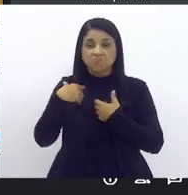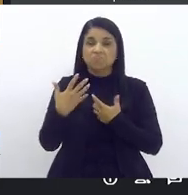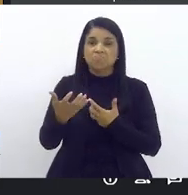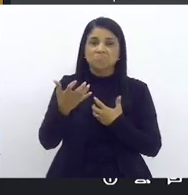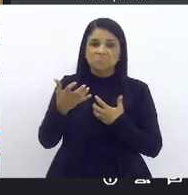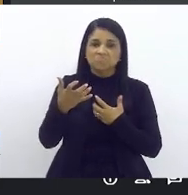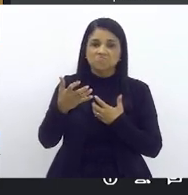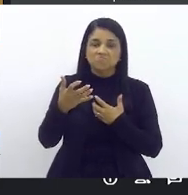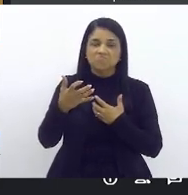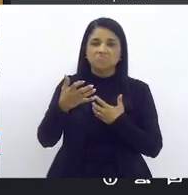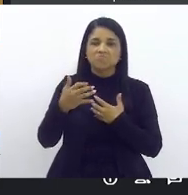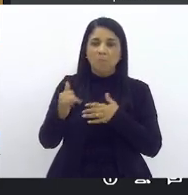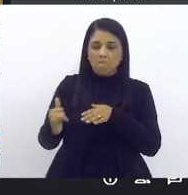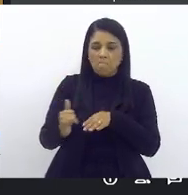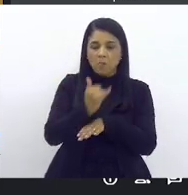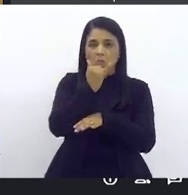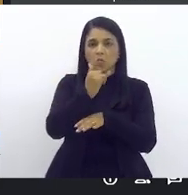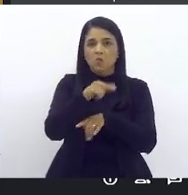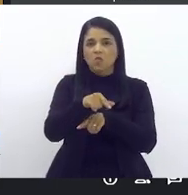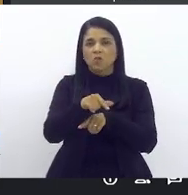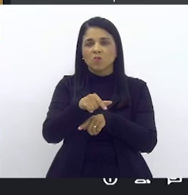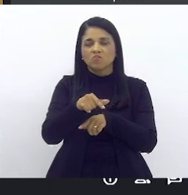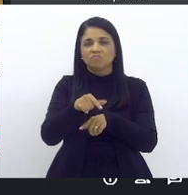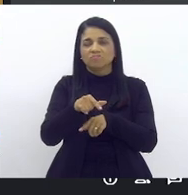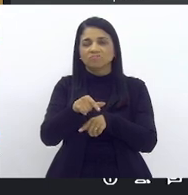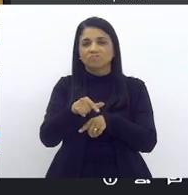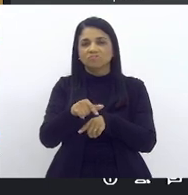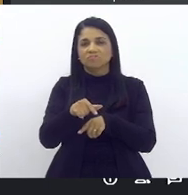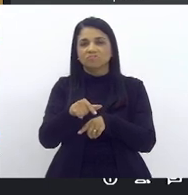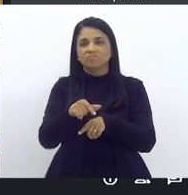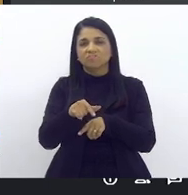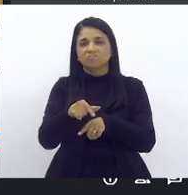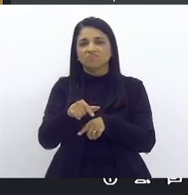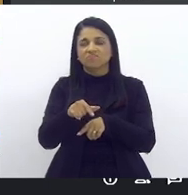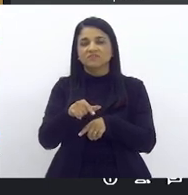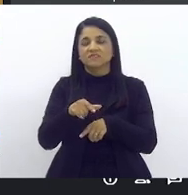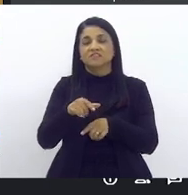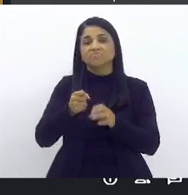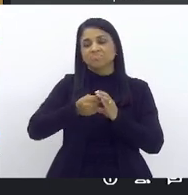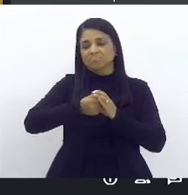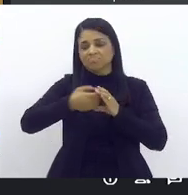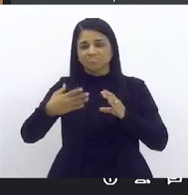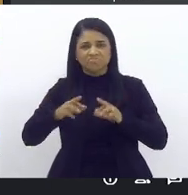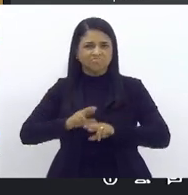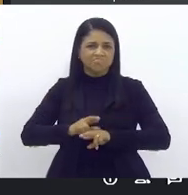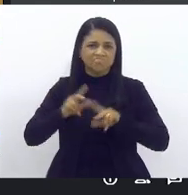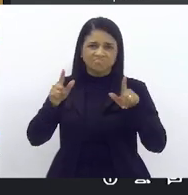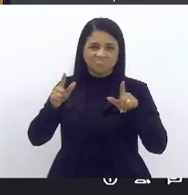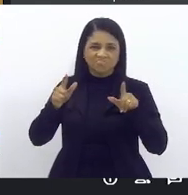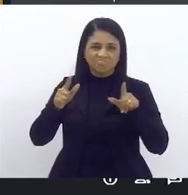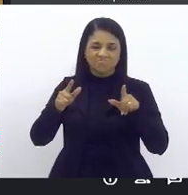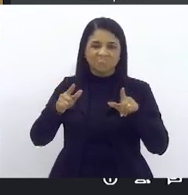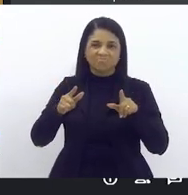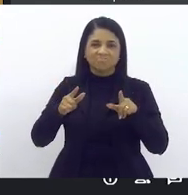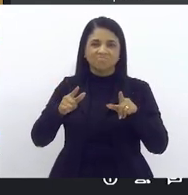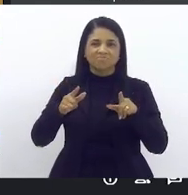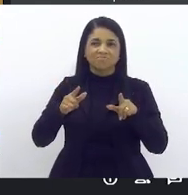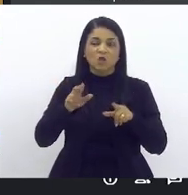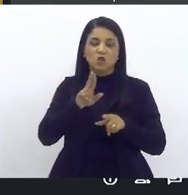preferem pular através e descaracterizar através